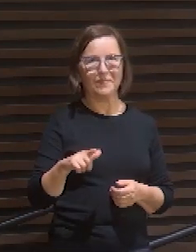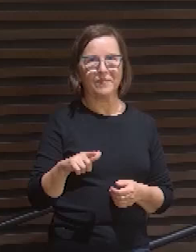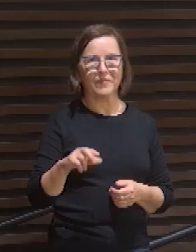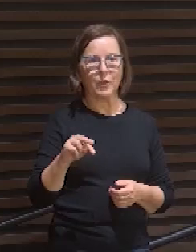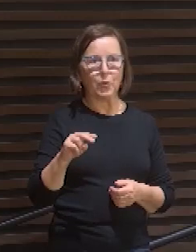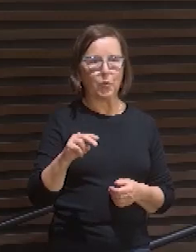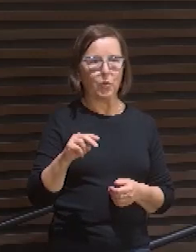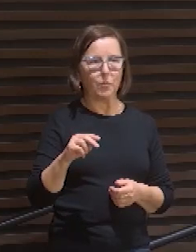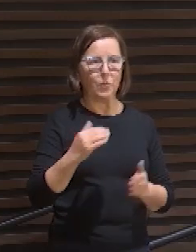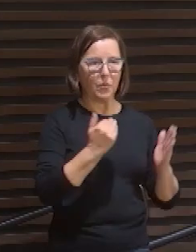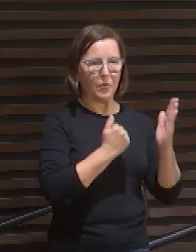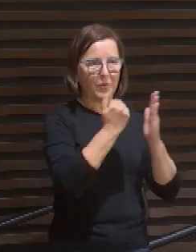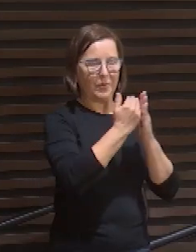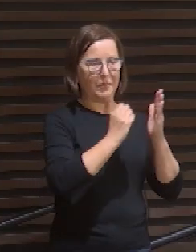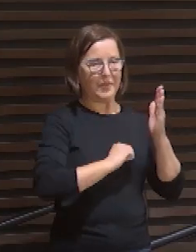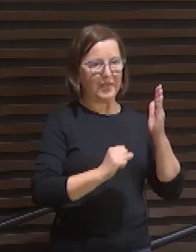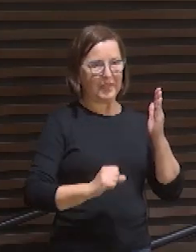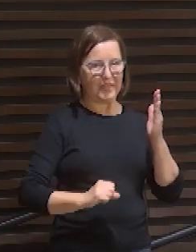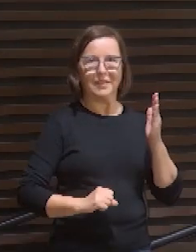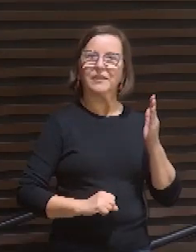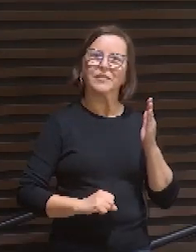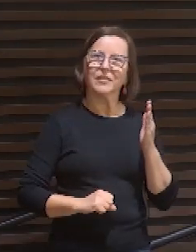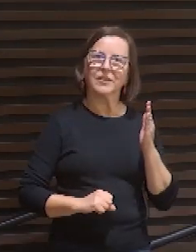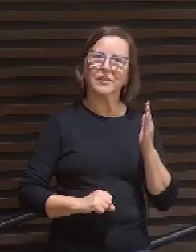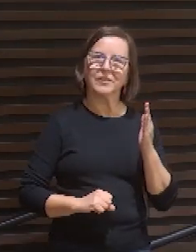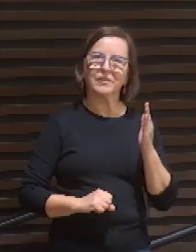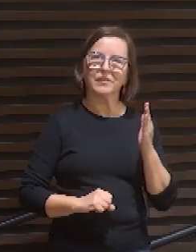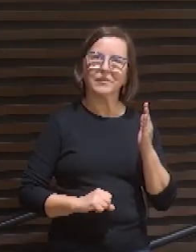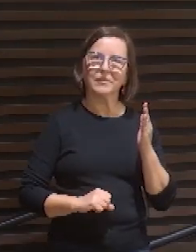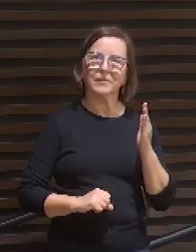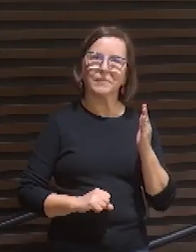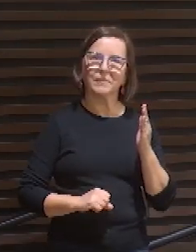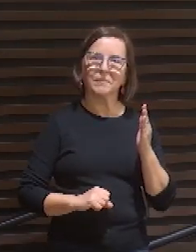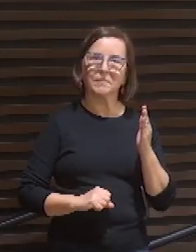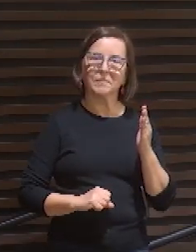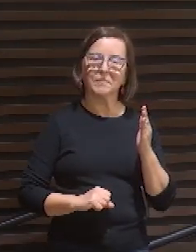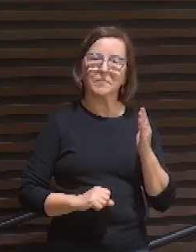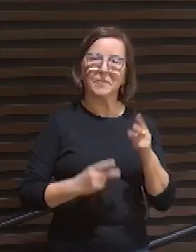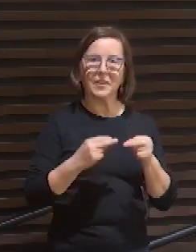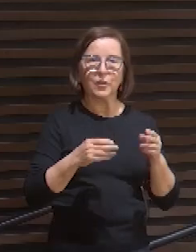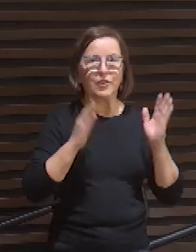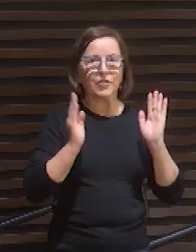sumo sacerdote dos bens já realizados.